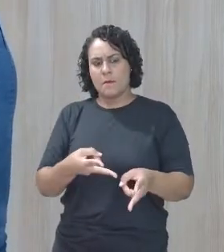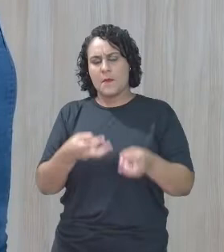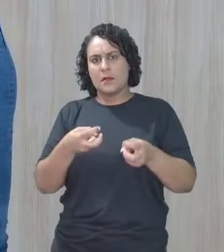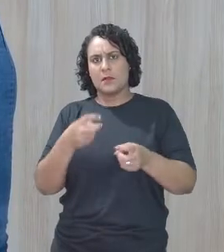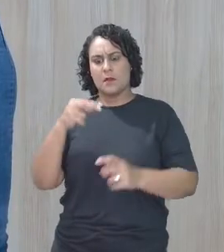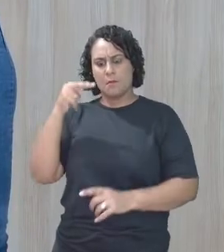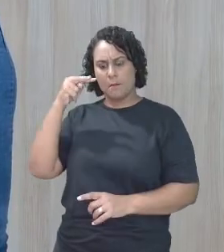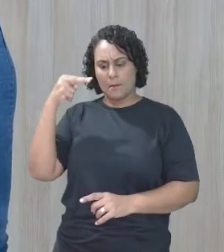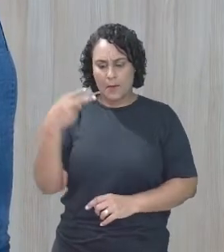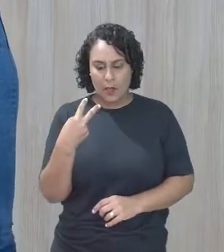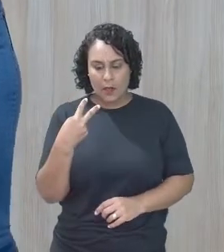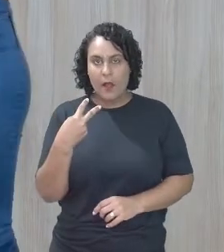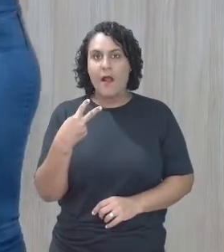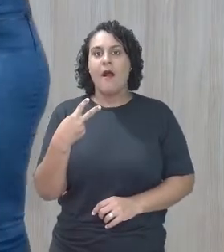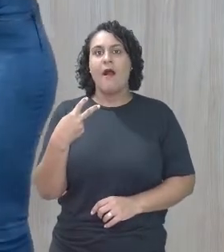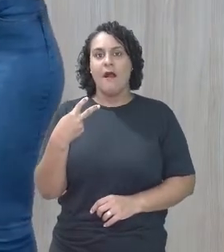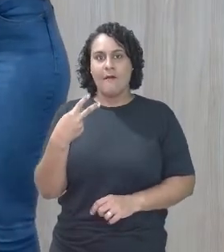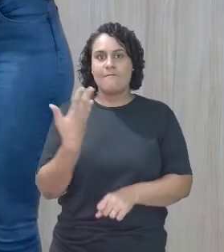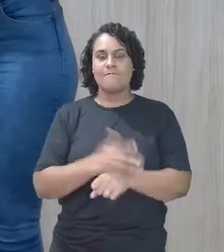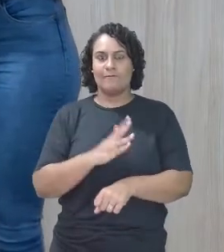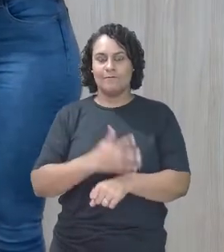perceba fazendo também.